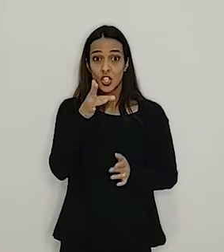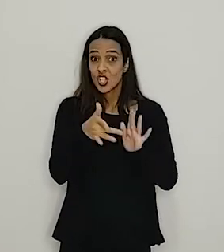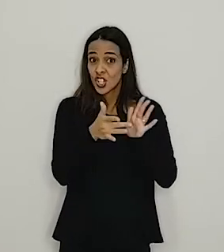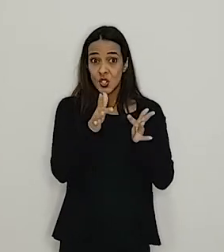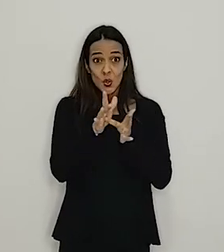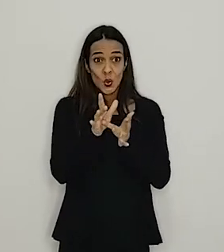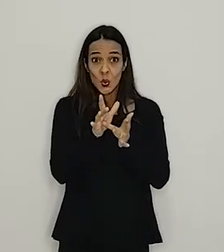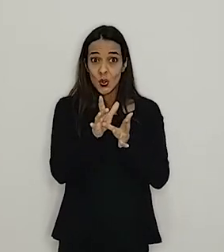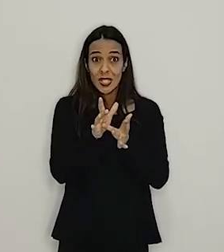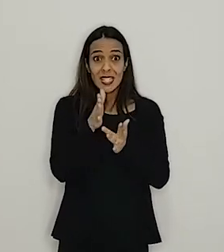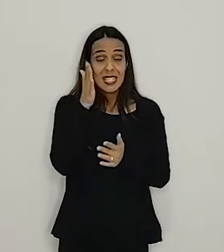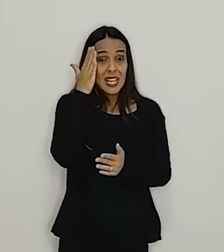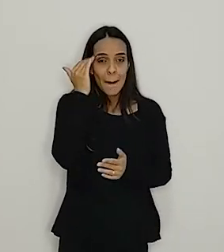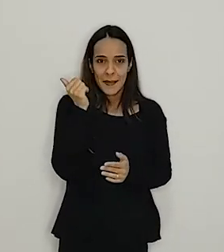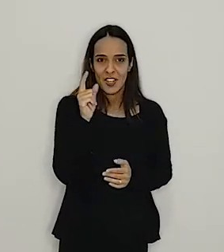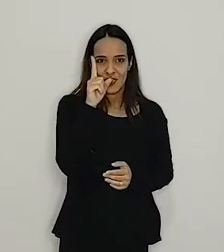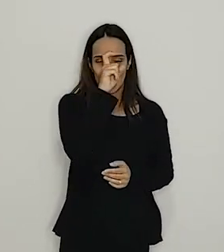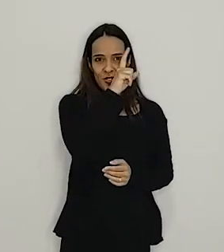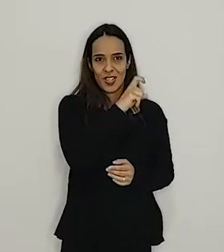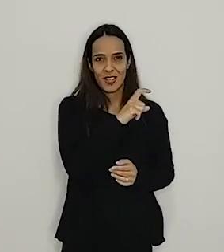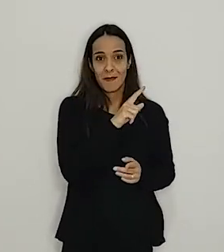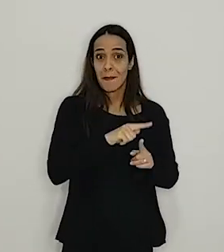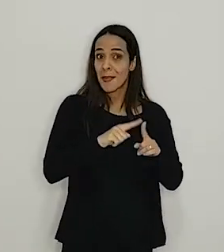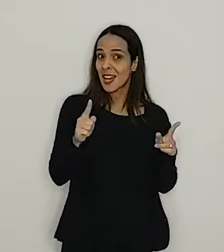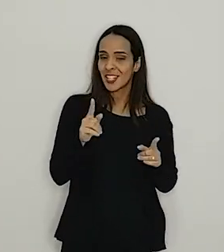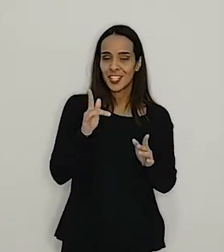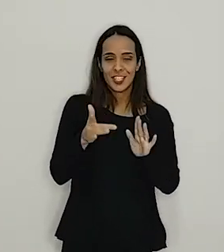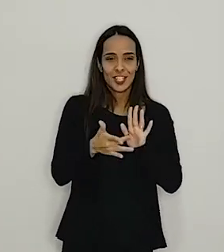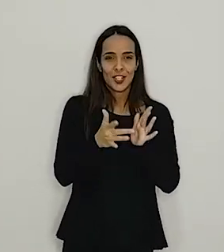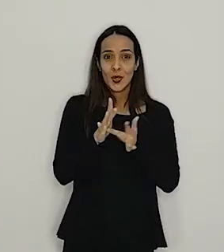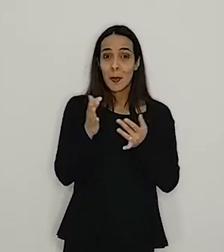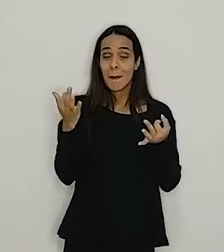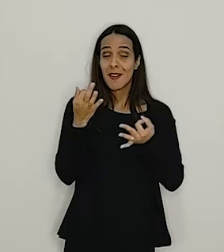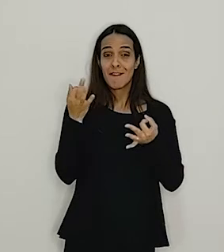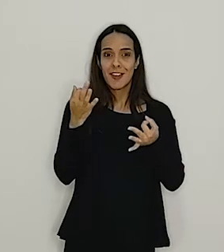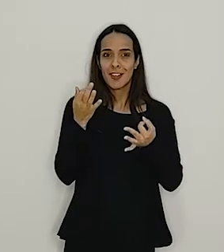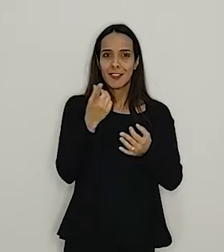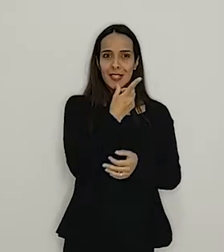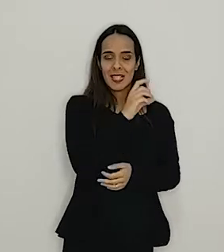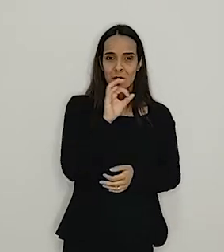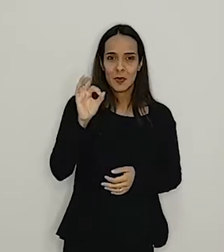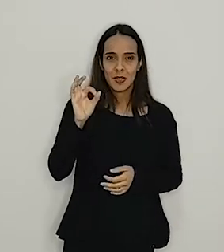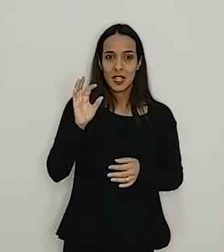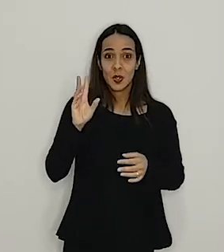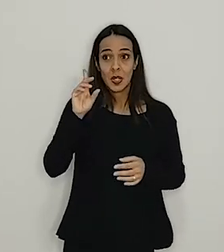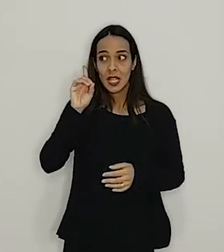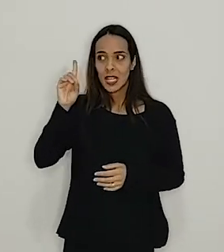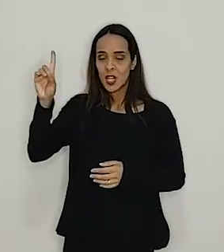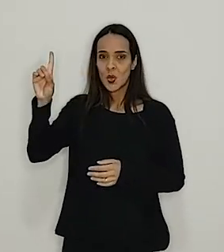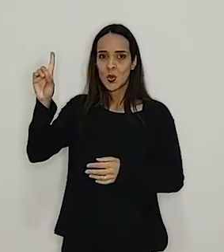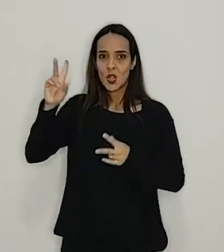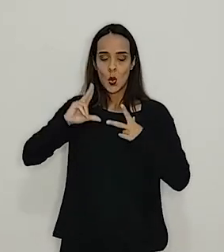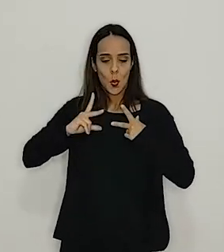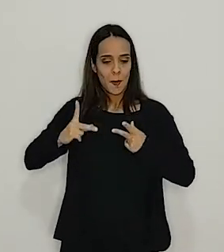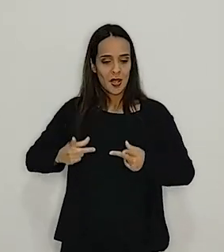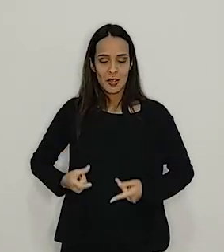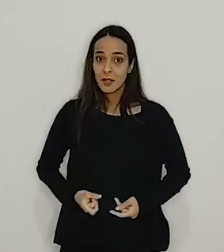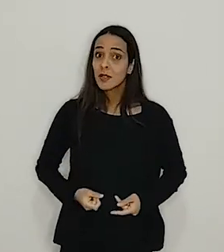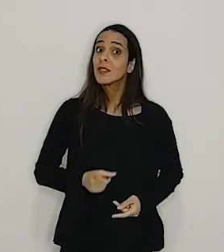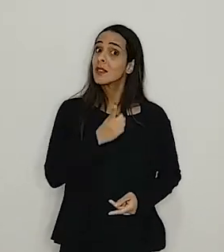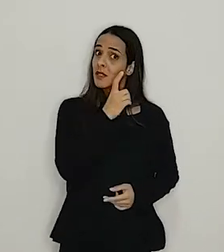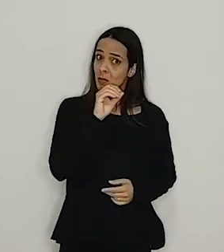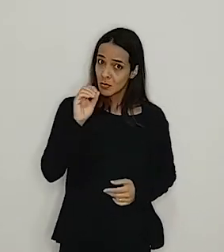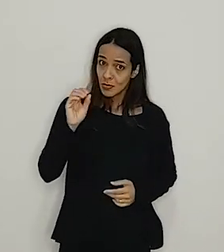Jesus incrivelmente homem foi porque, como 100% Deus, ele cumpriu a sua humanidade de forma